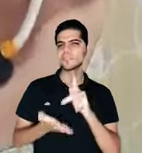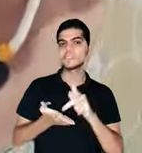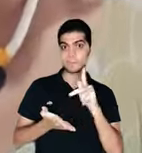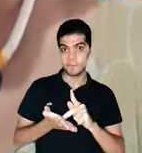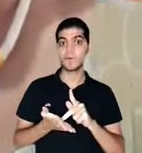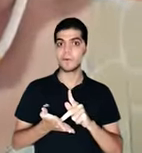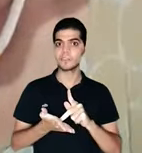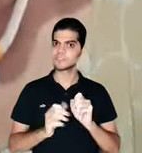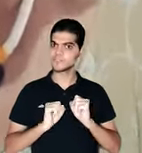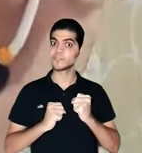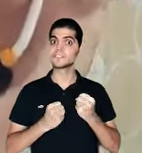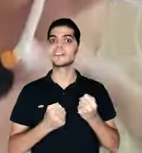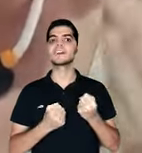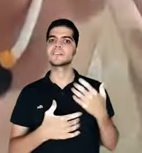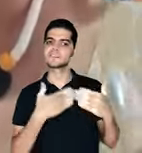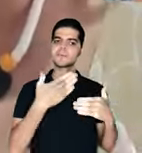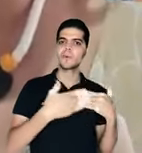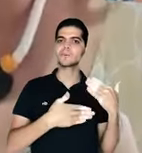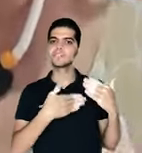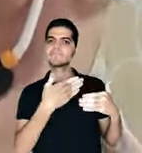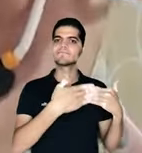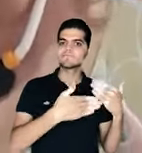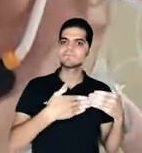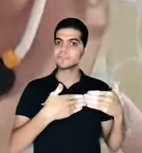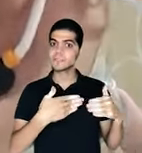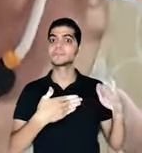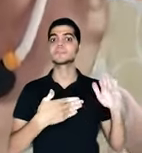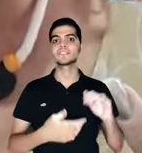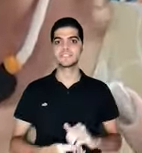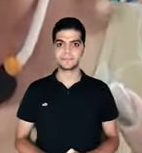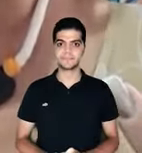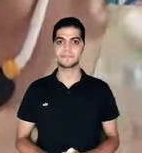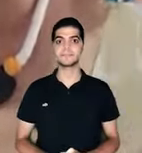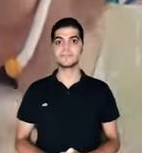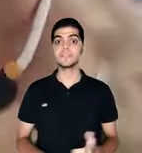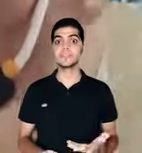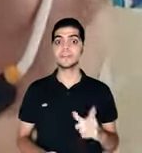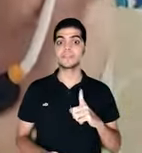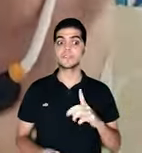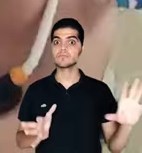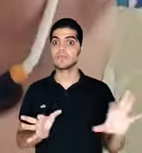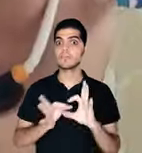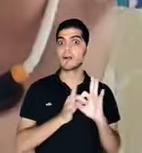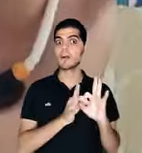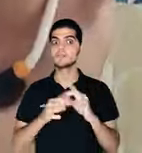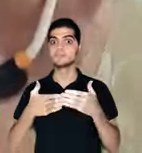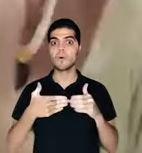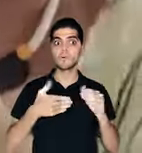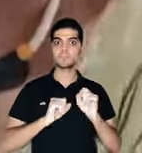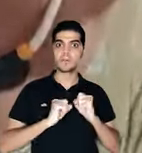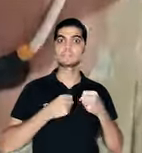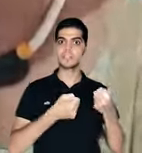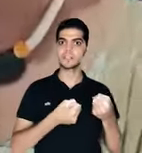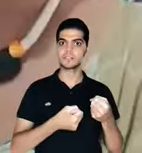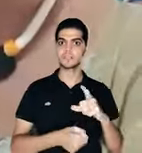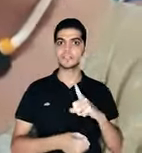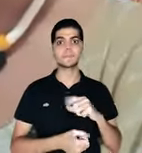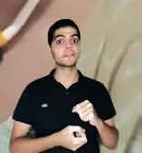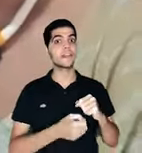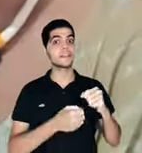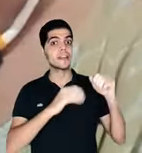de coração né nesses processos a que Aliança São Tantas frentes